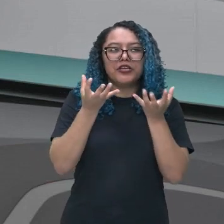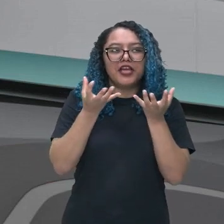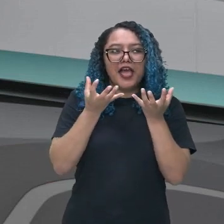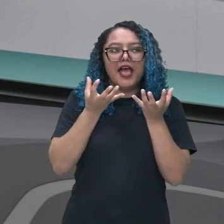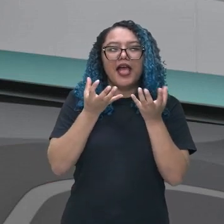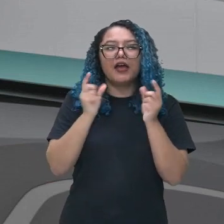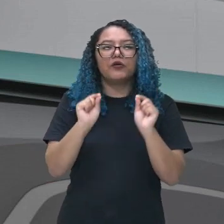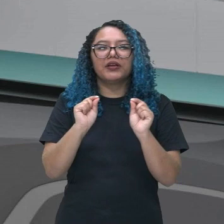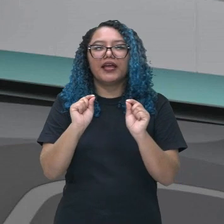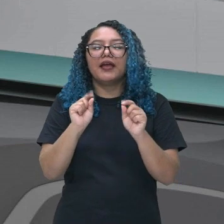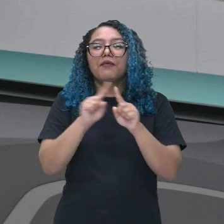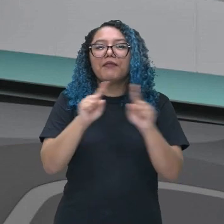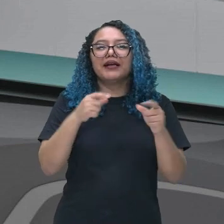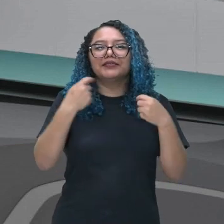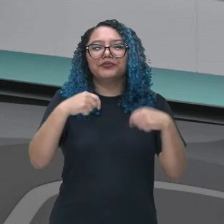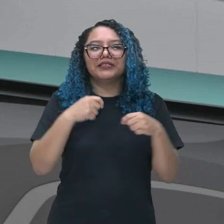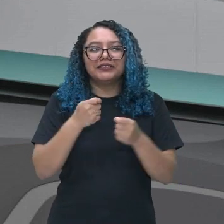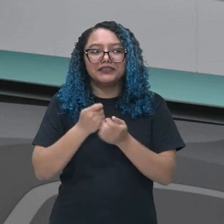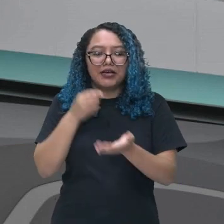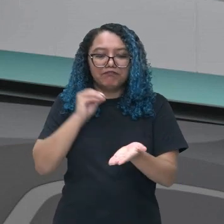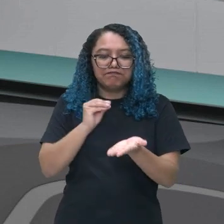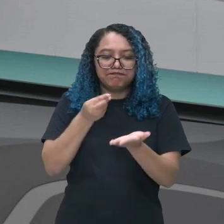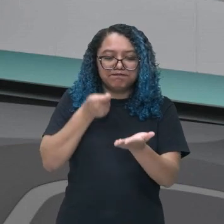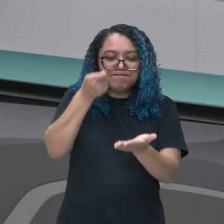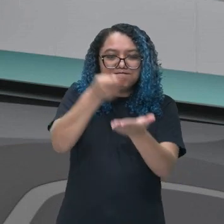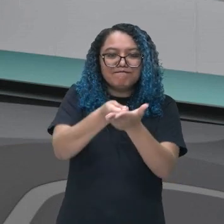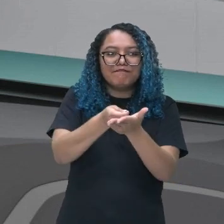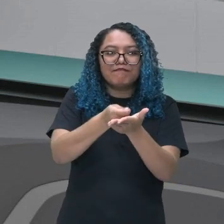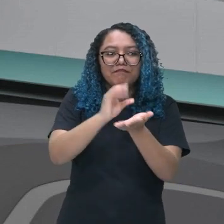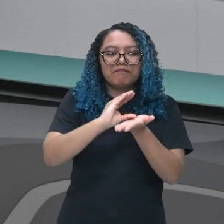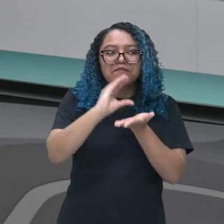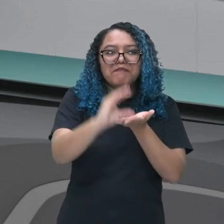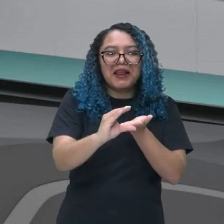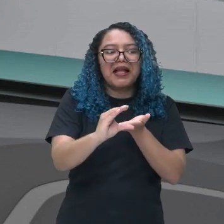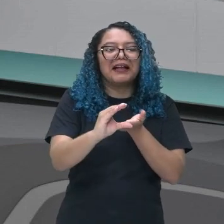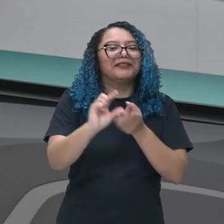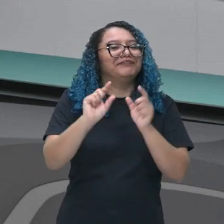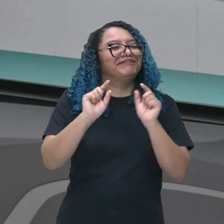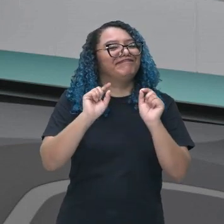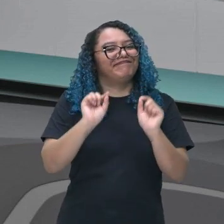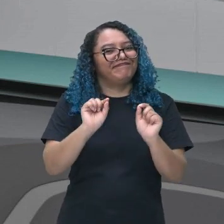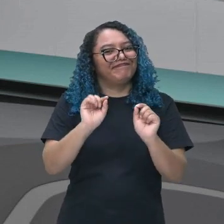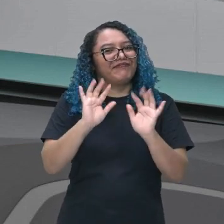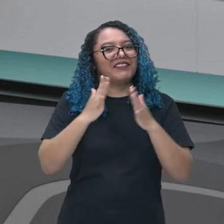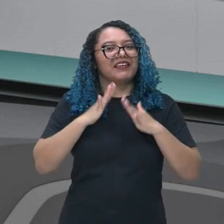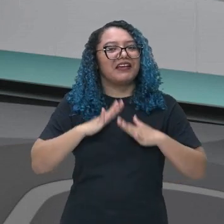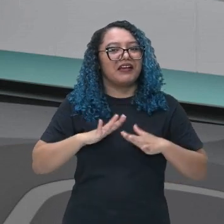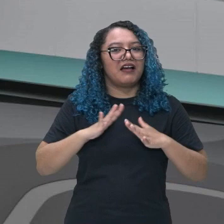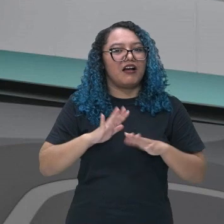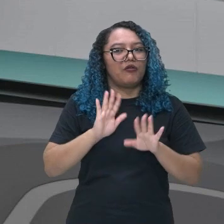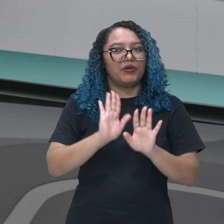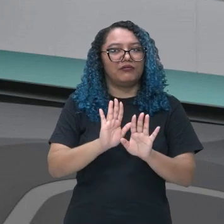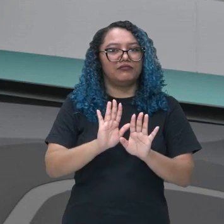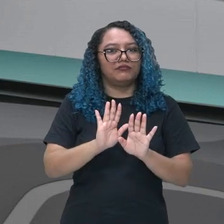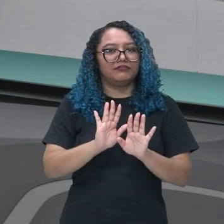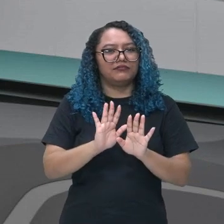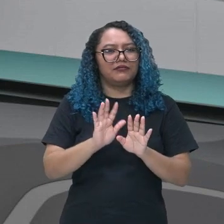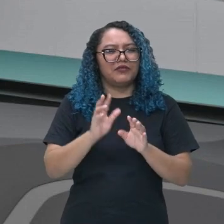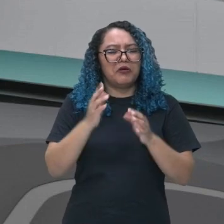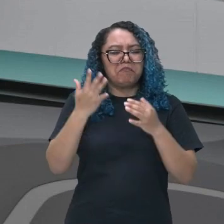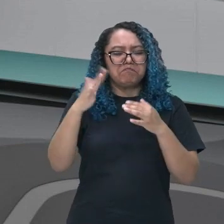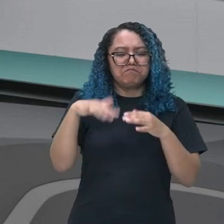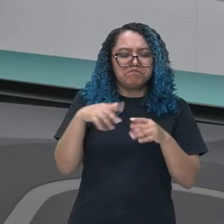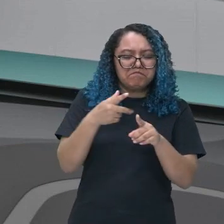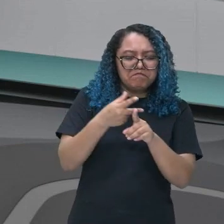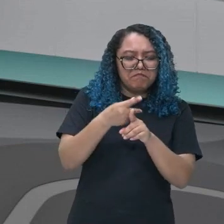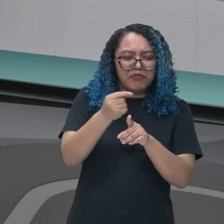investir dinheiro para conseguir resgatar. Se a gente para pensar um pouquinho, que não cai do céu, essas promoções não cai